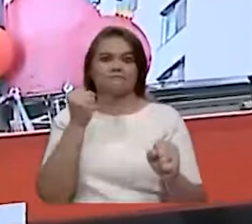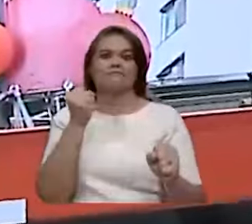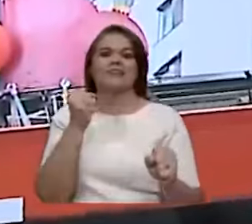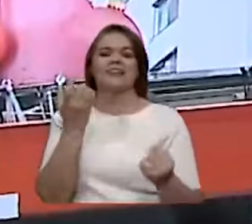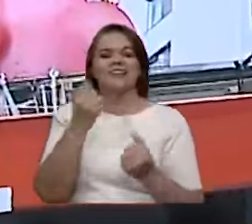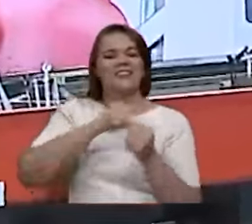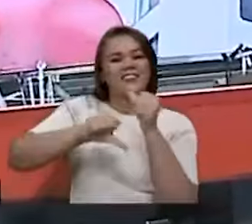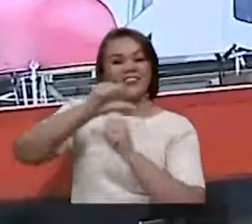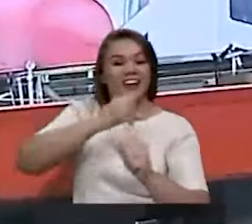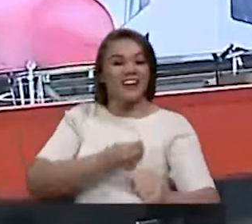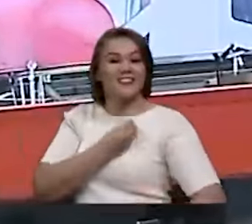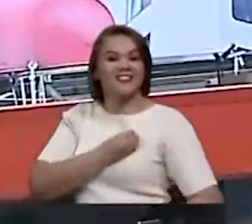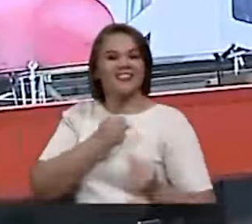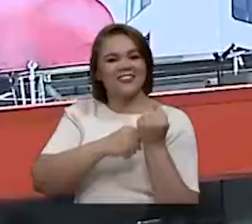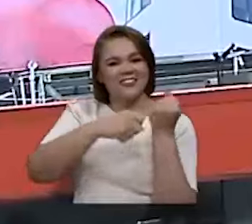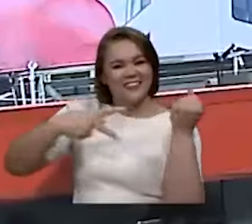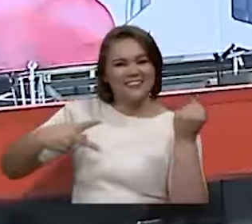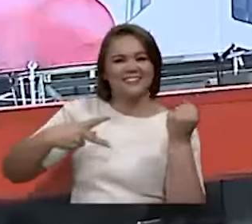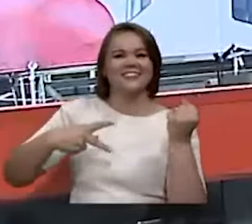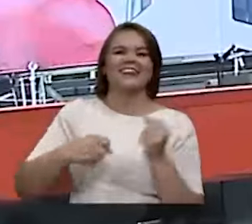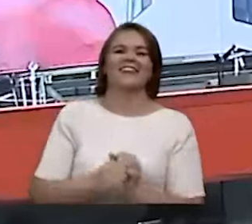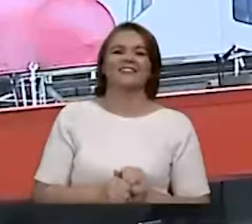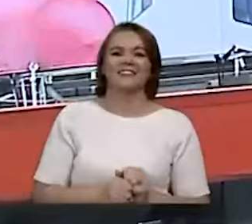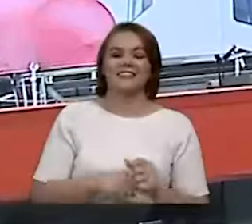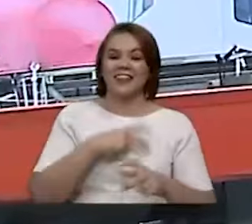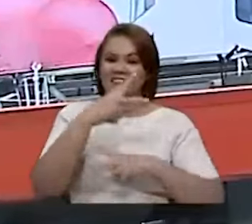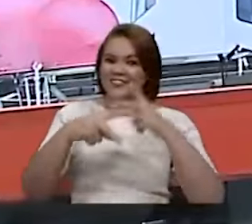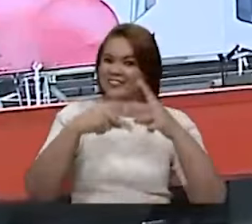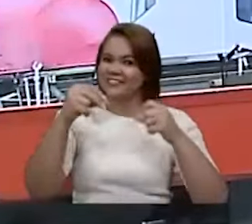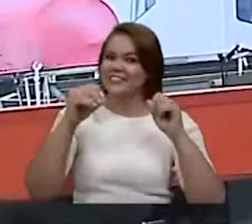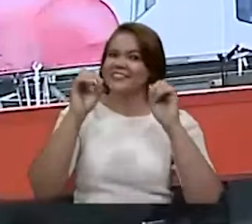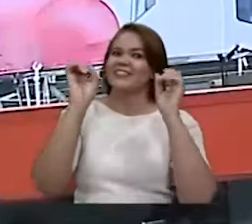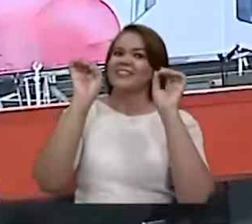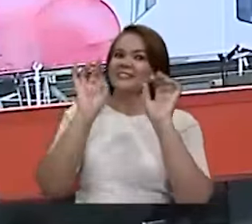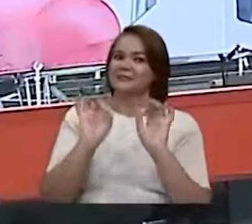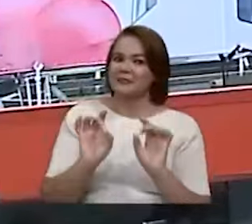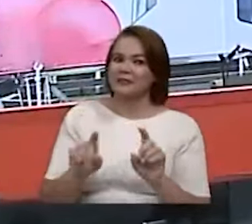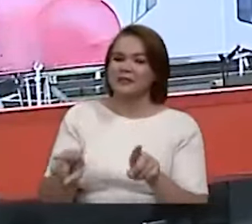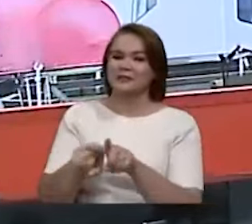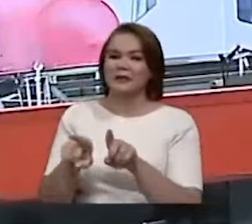vida com o Caju Cap. É no quarto prêmio especial, um apartamento no valor de